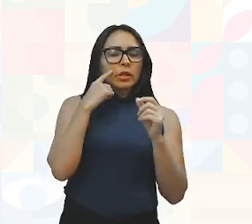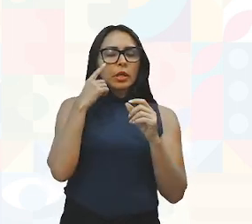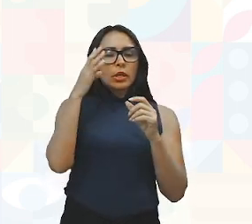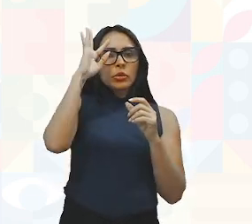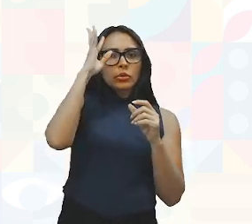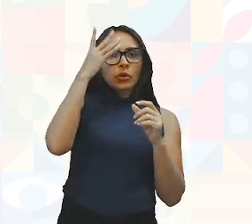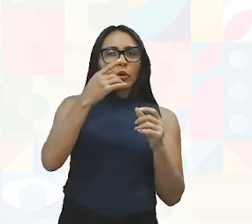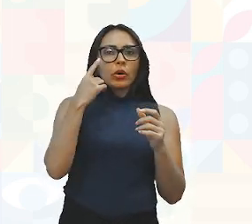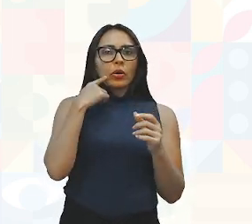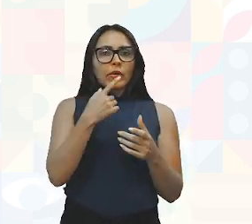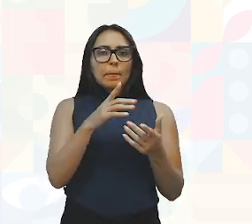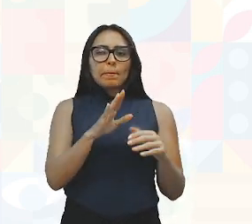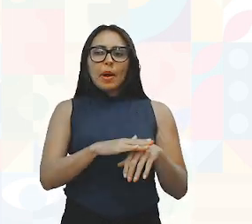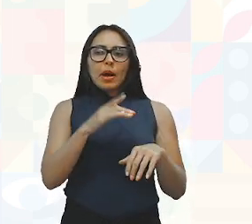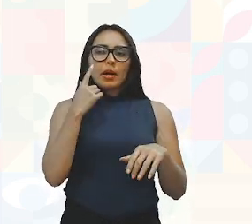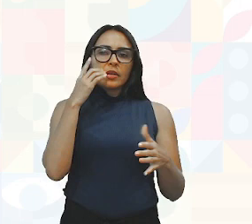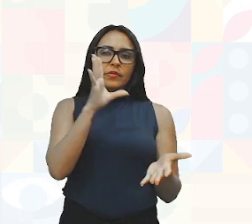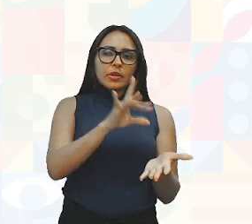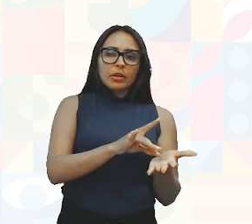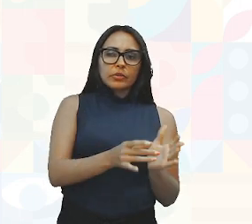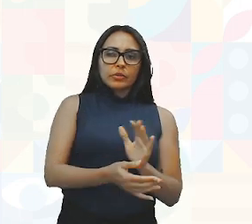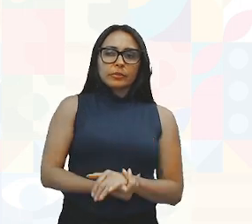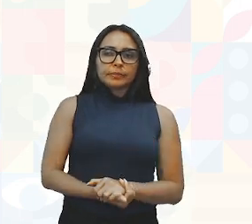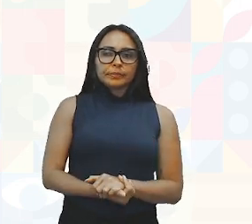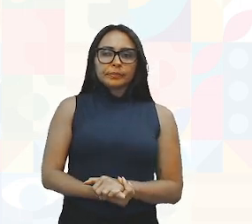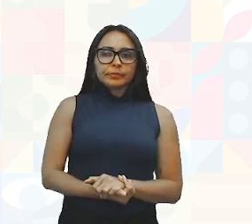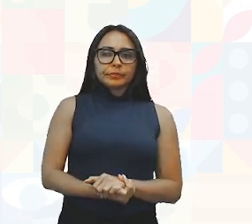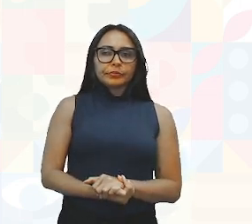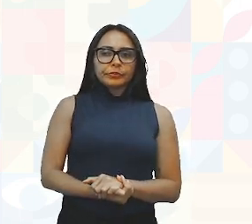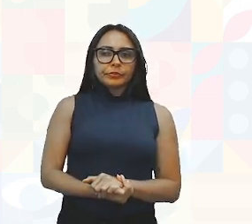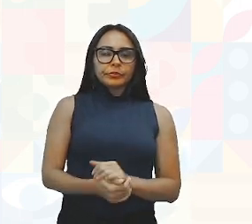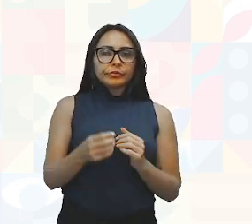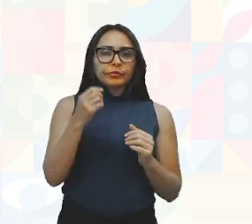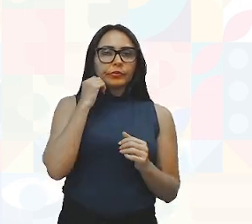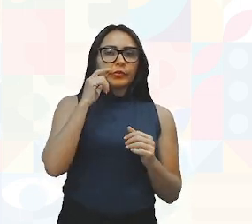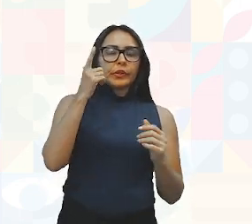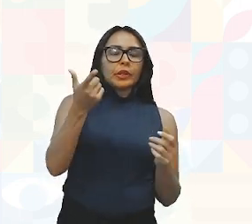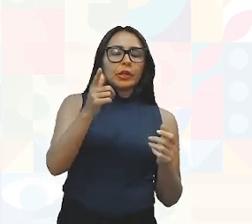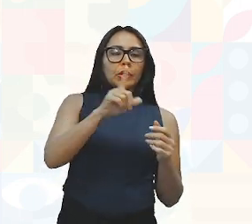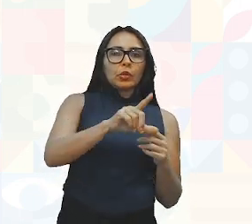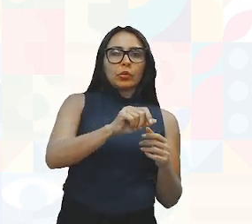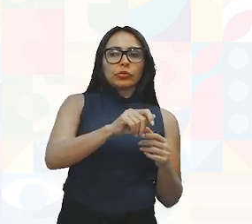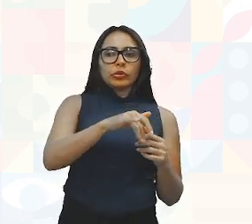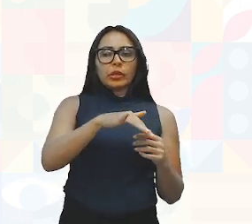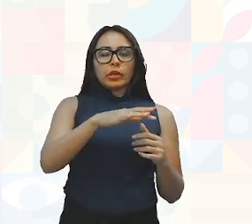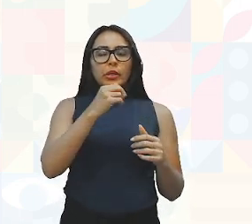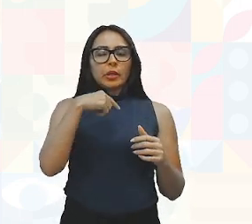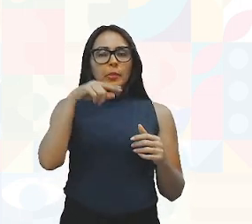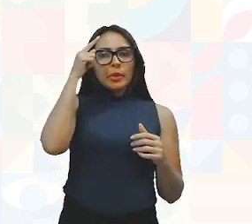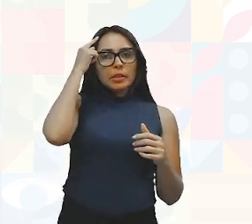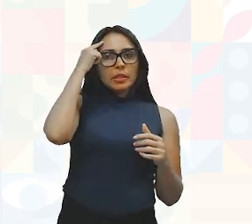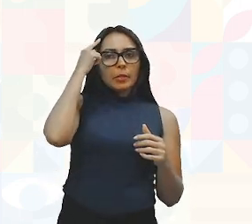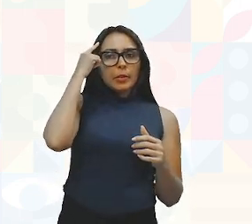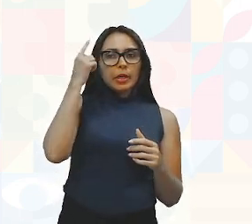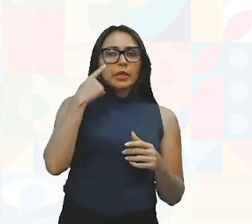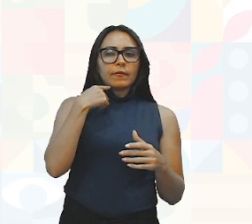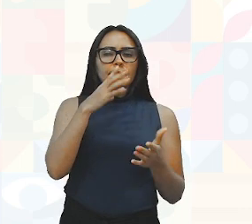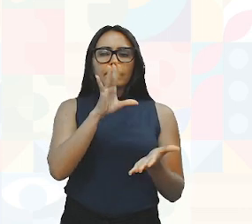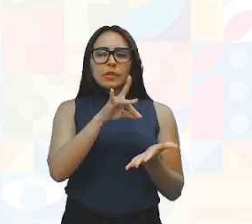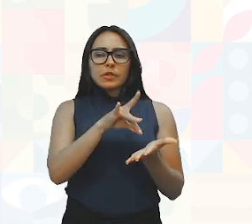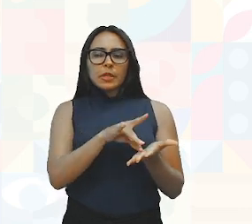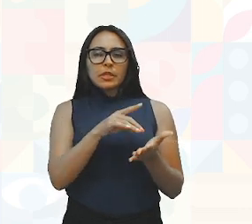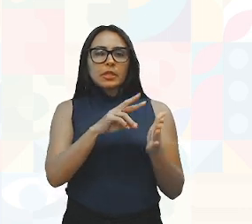eficiente e eficaz. Em lógica e pensamento computacional, eficiência